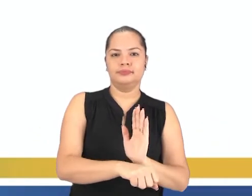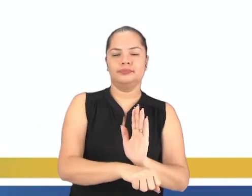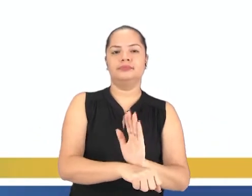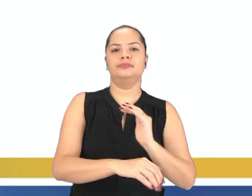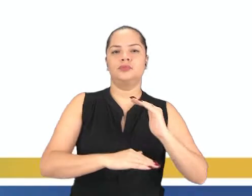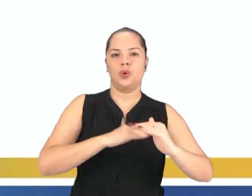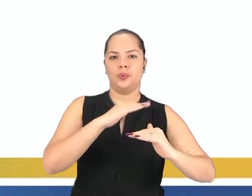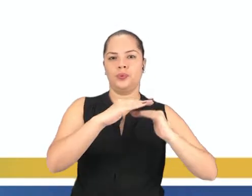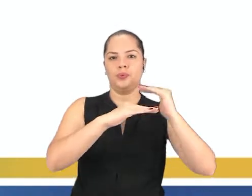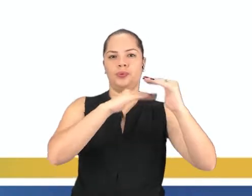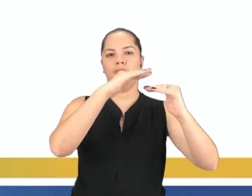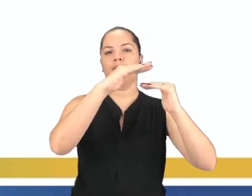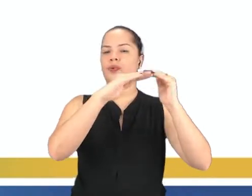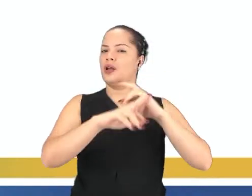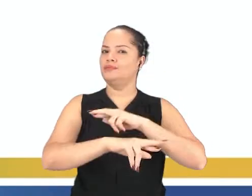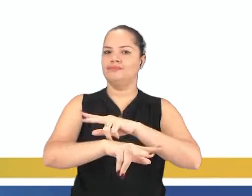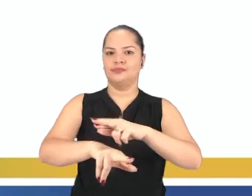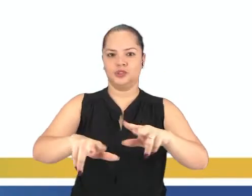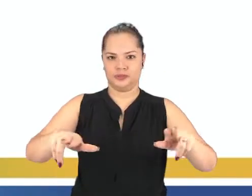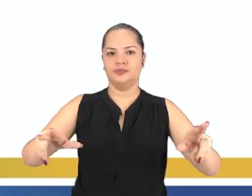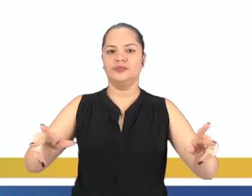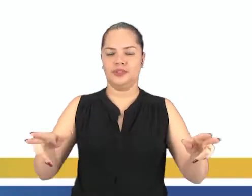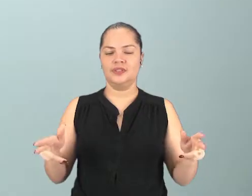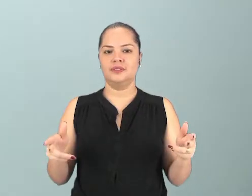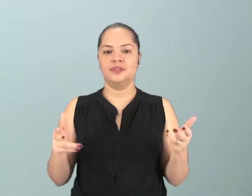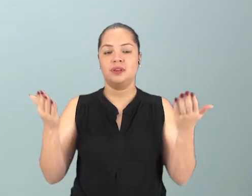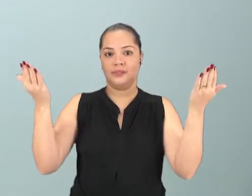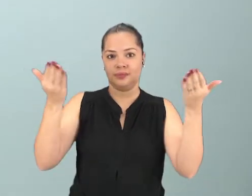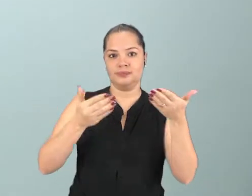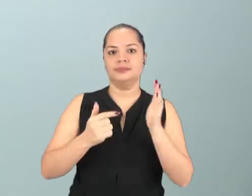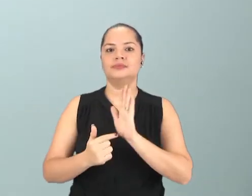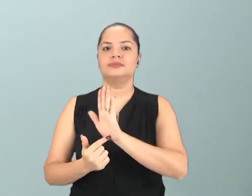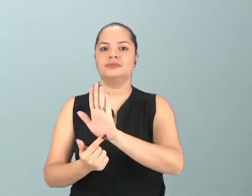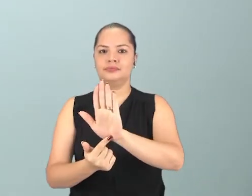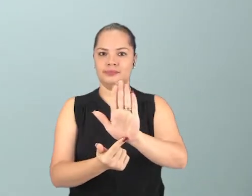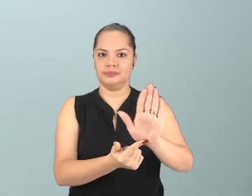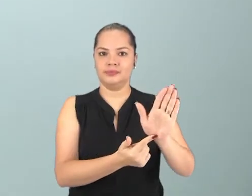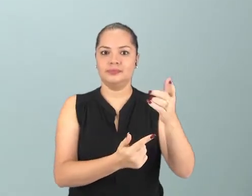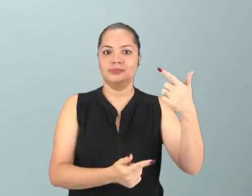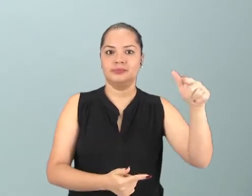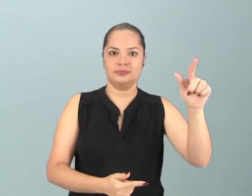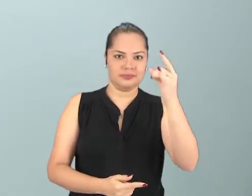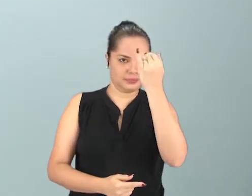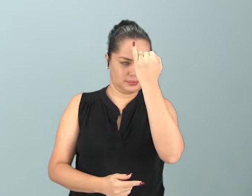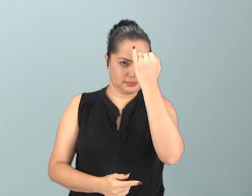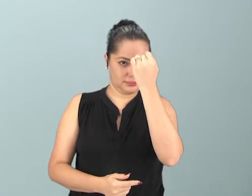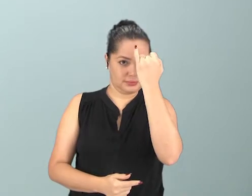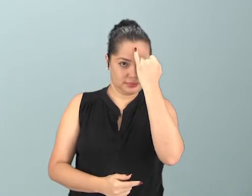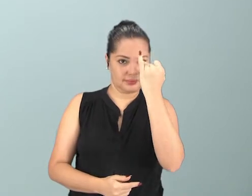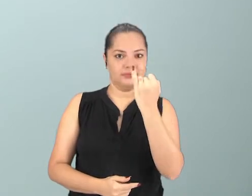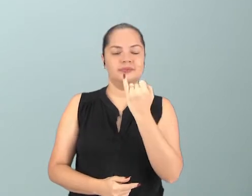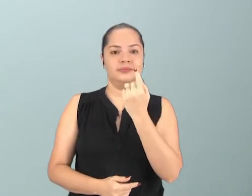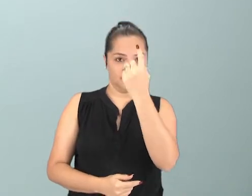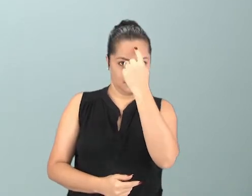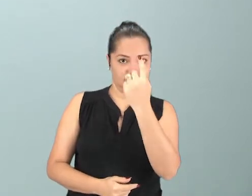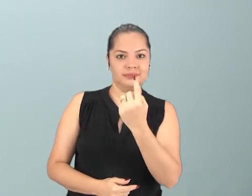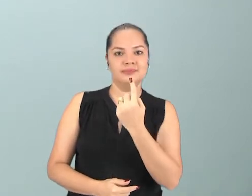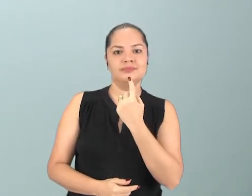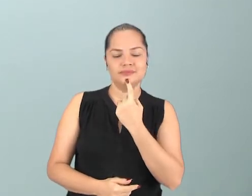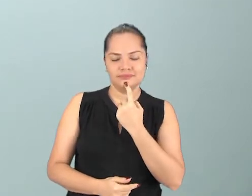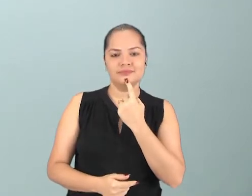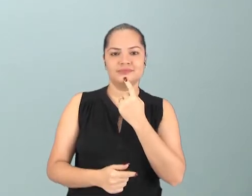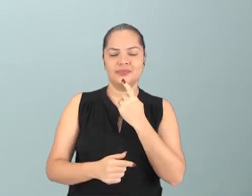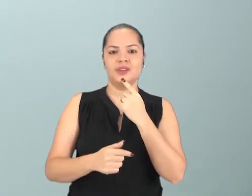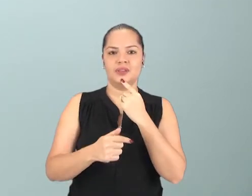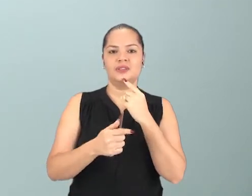em todos os sentidos. Agora, vou apresentar para vocês outras imagens, retiradas das redes sociais.